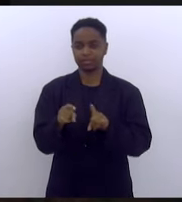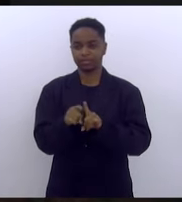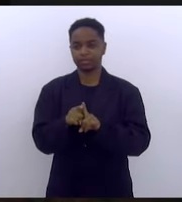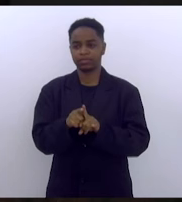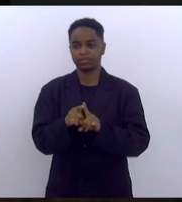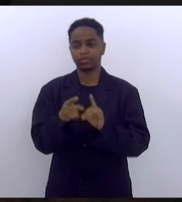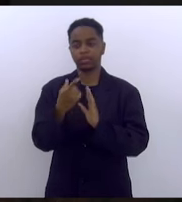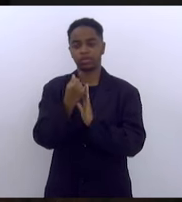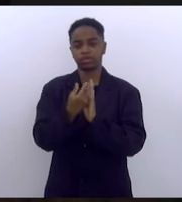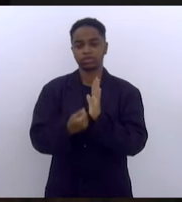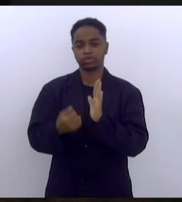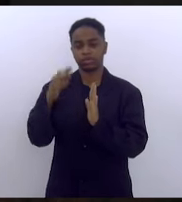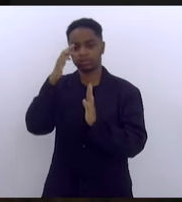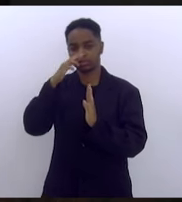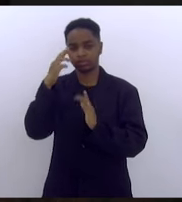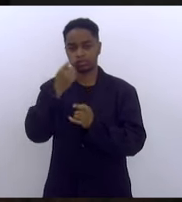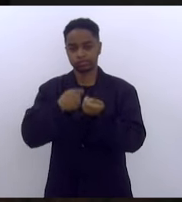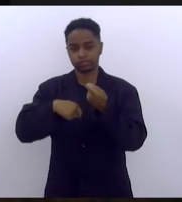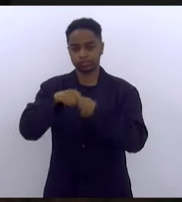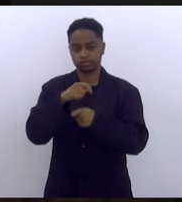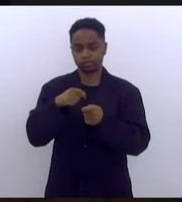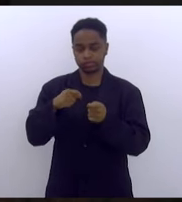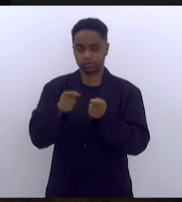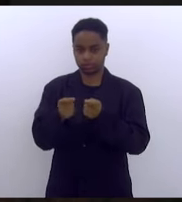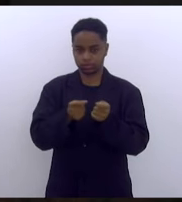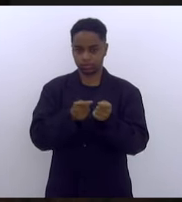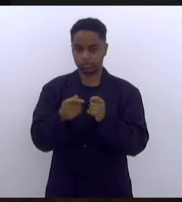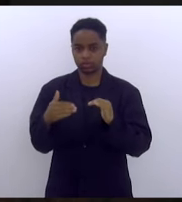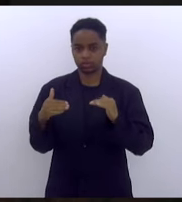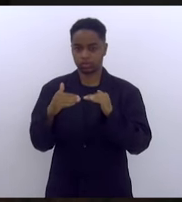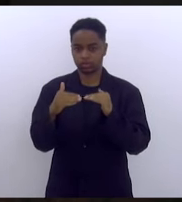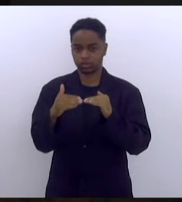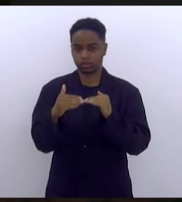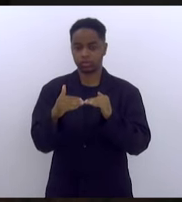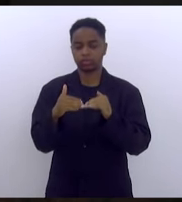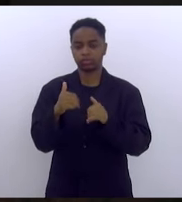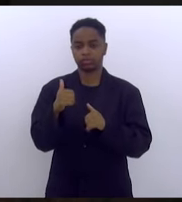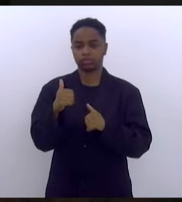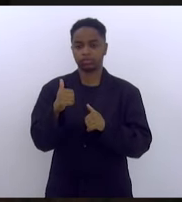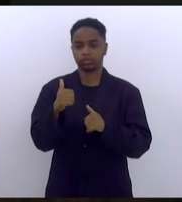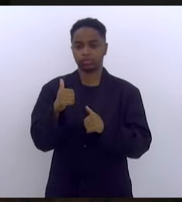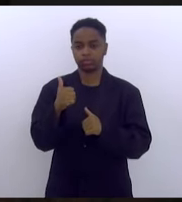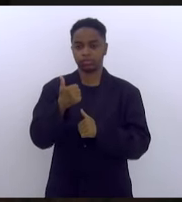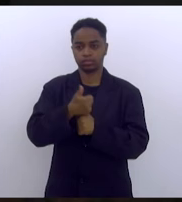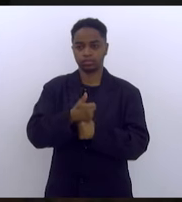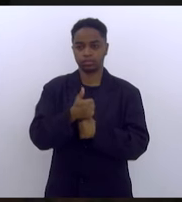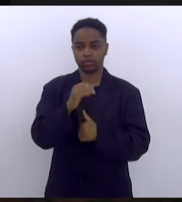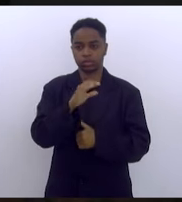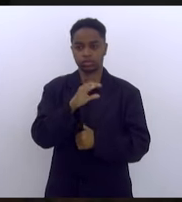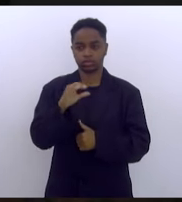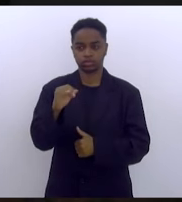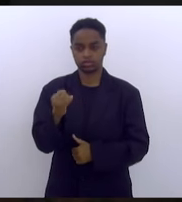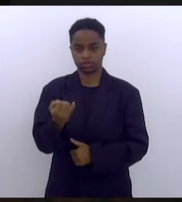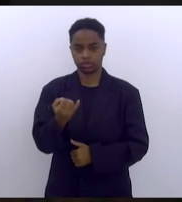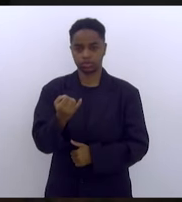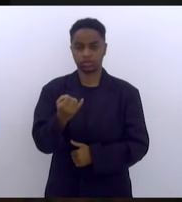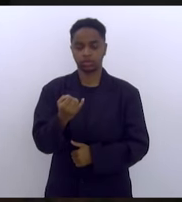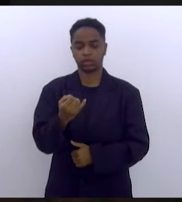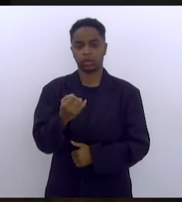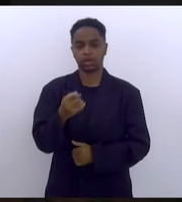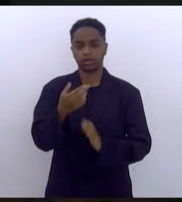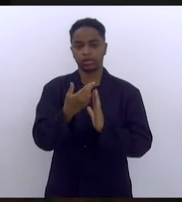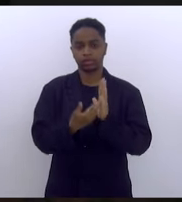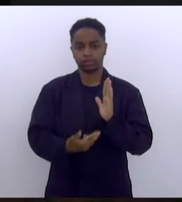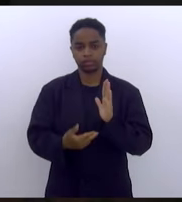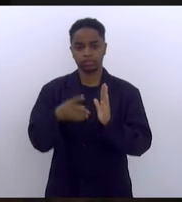orçamento, finanças, fiscalização financeira e controle favorável com substitutivo da CCJ, relatores, deputados Rodrigo Amorim,